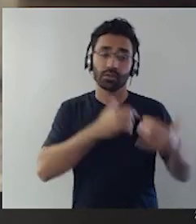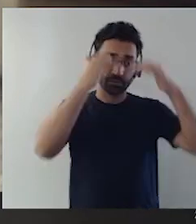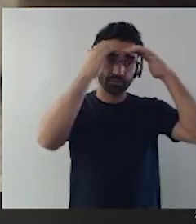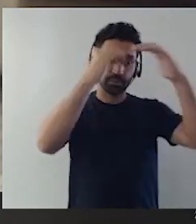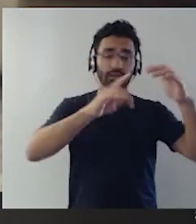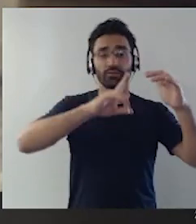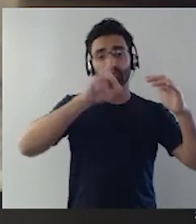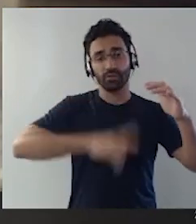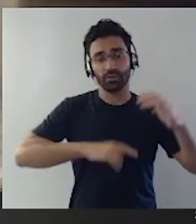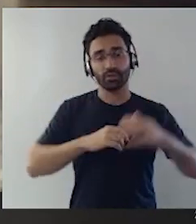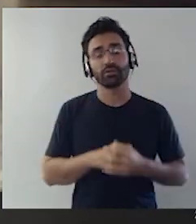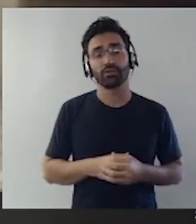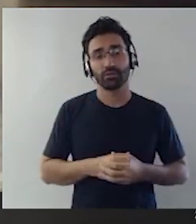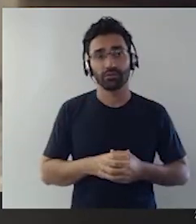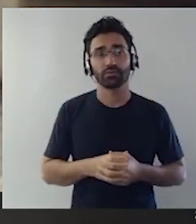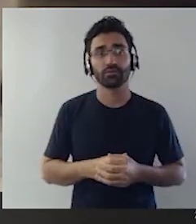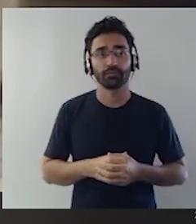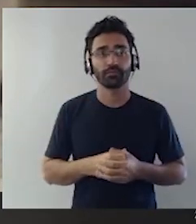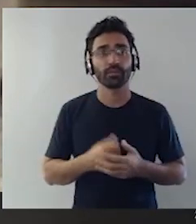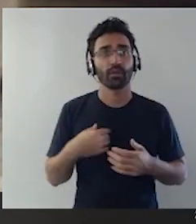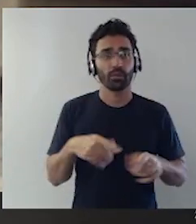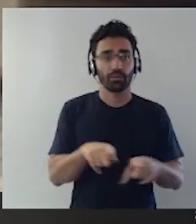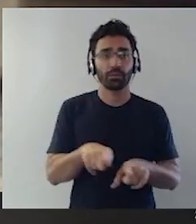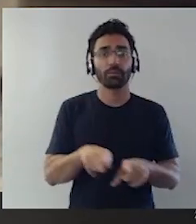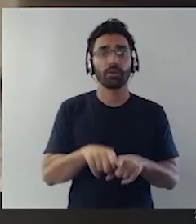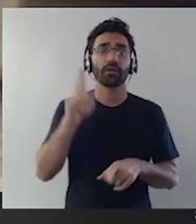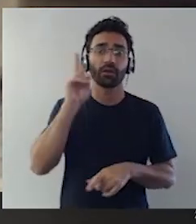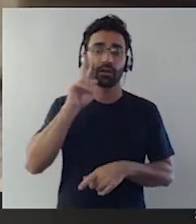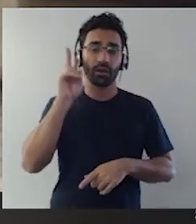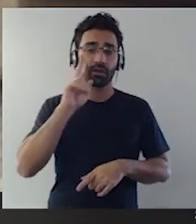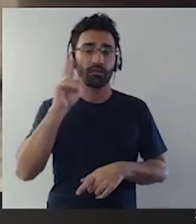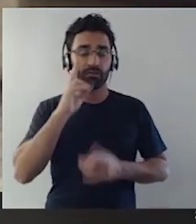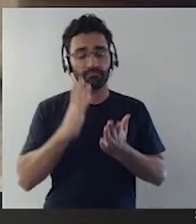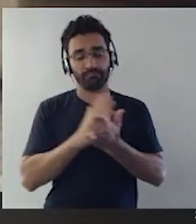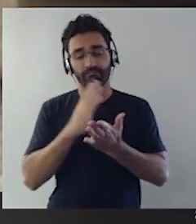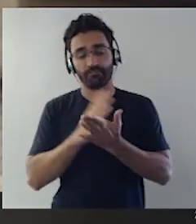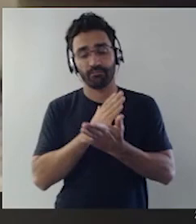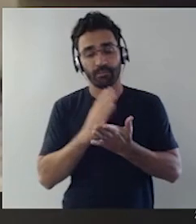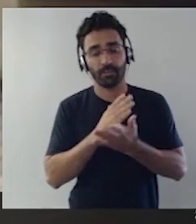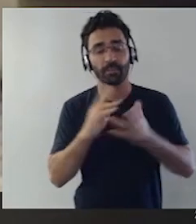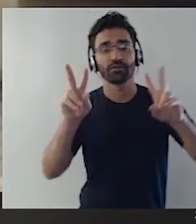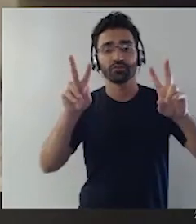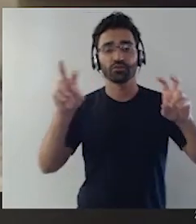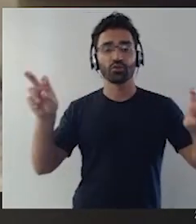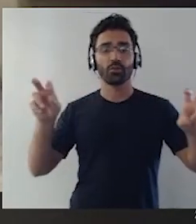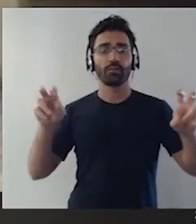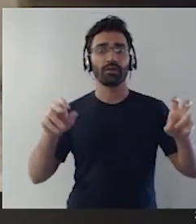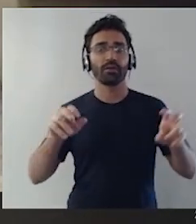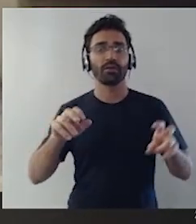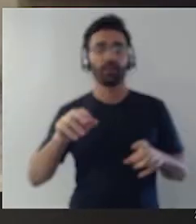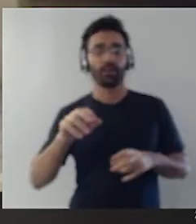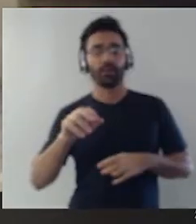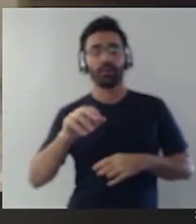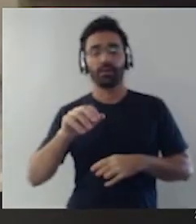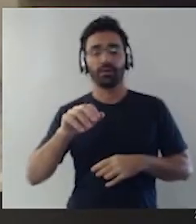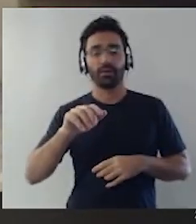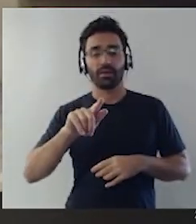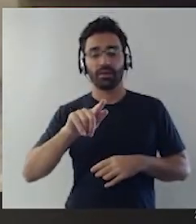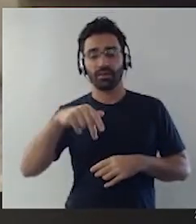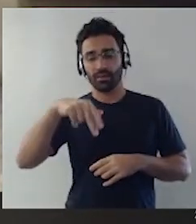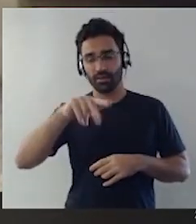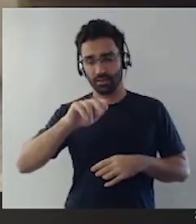de pandemia, o que me lembrou muito do Working, no livro Uma Questão de Princípios, quando ele mostra que todo cidadão,